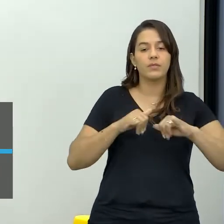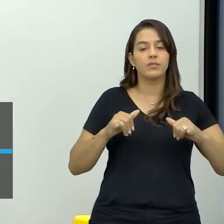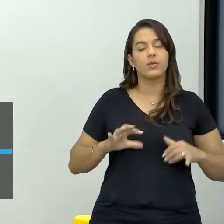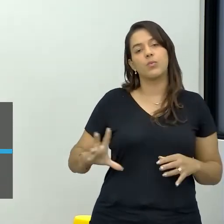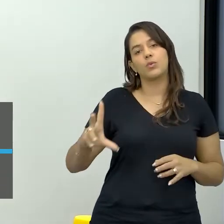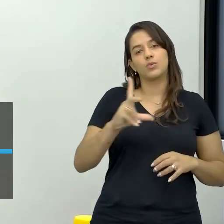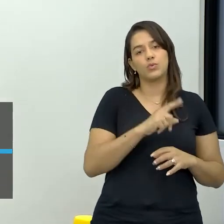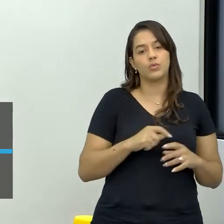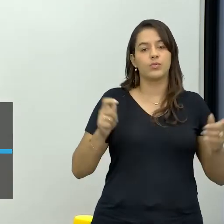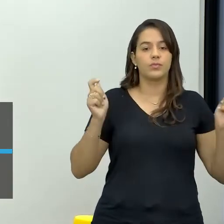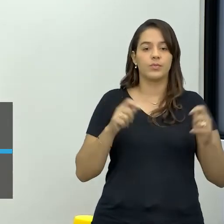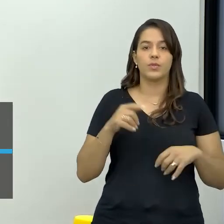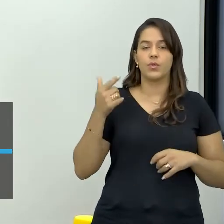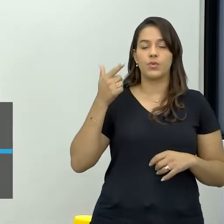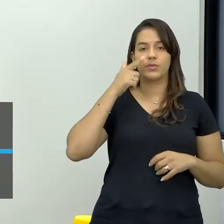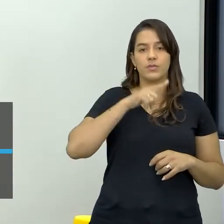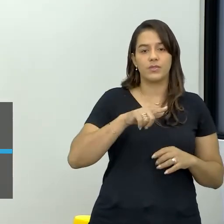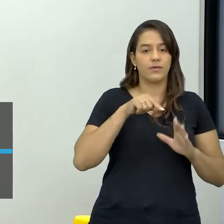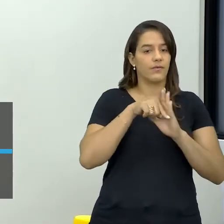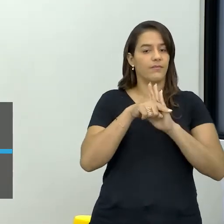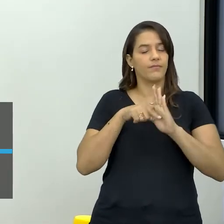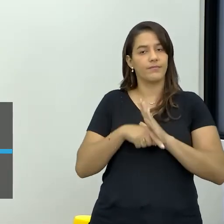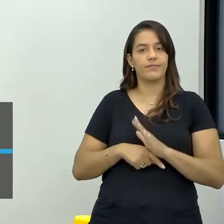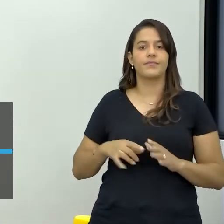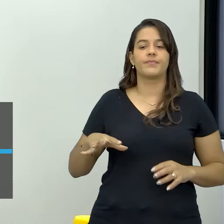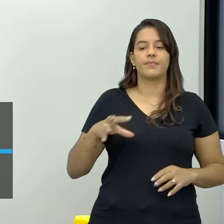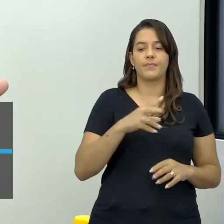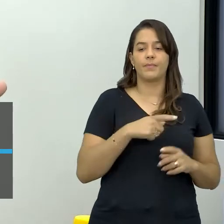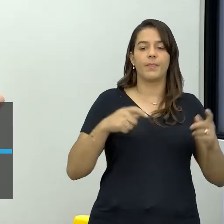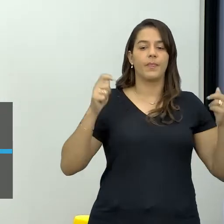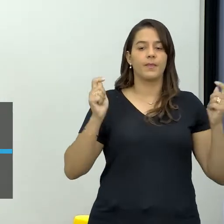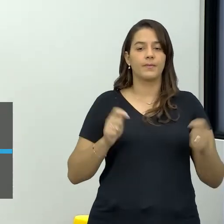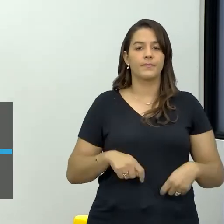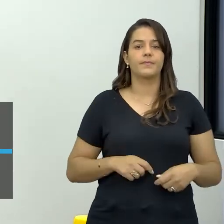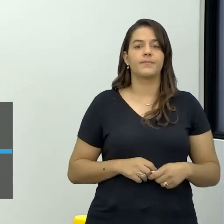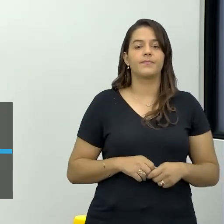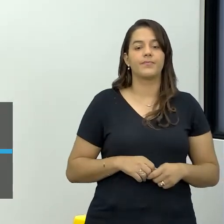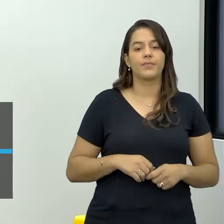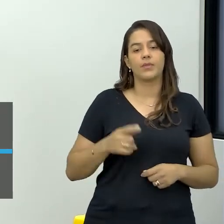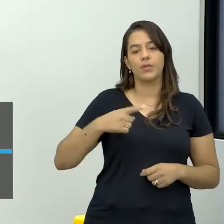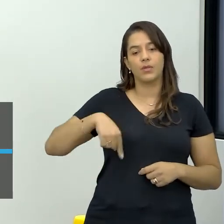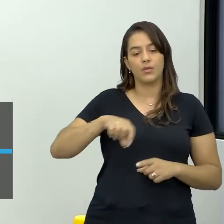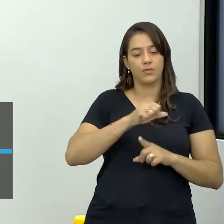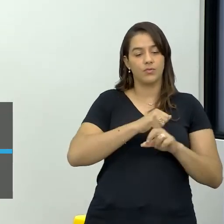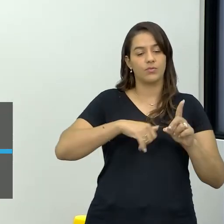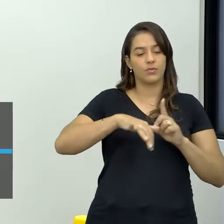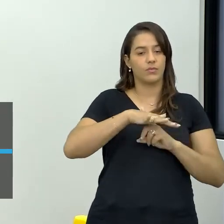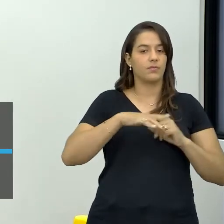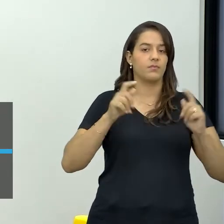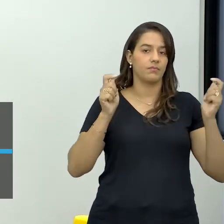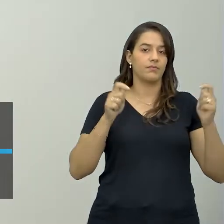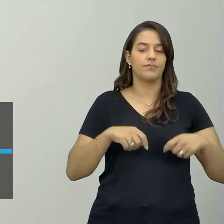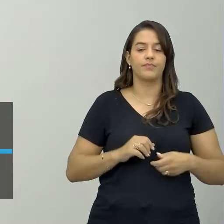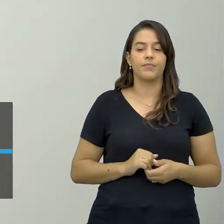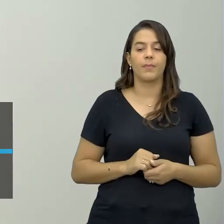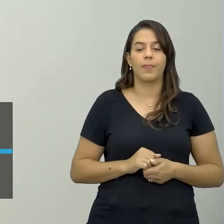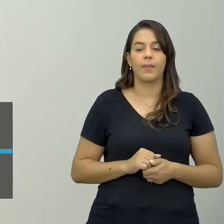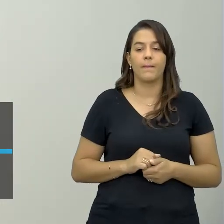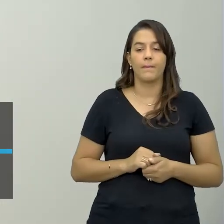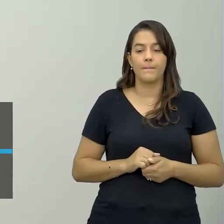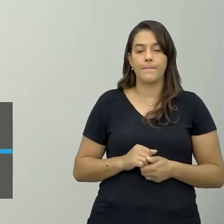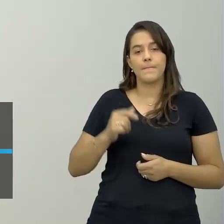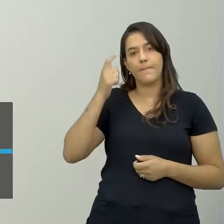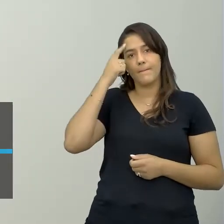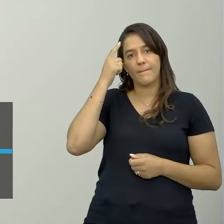para que todo mundo no final consiga fazer sua própria parte e também a nível social, né? Pensar que às vezes,